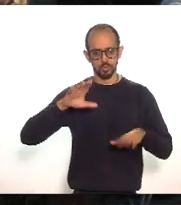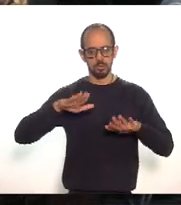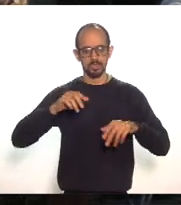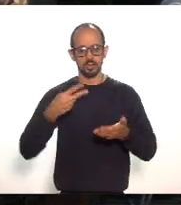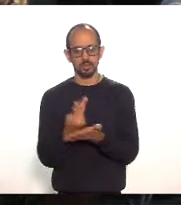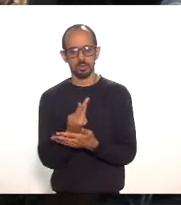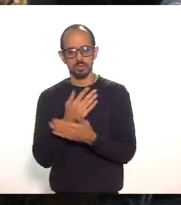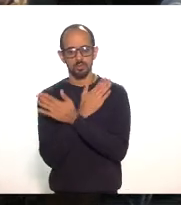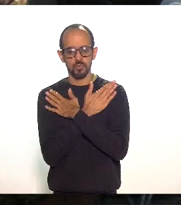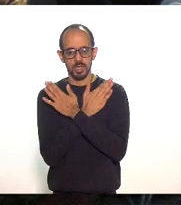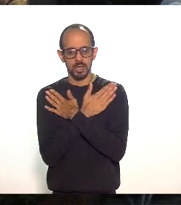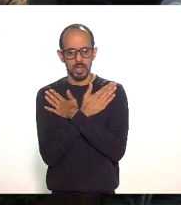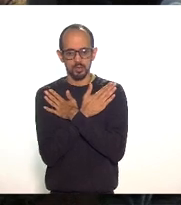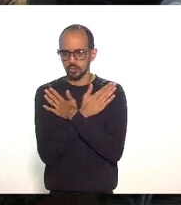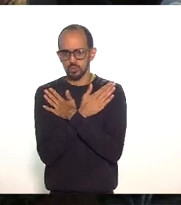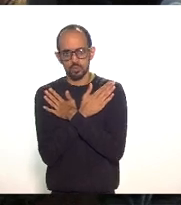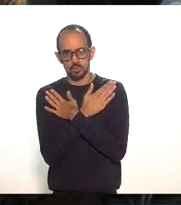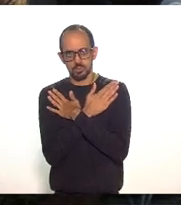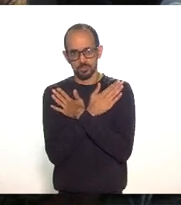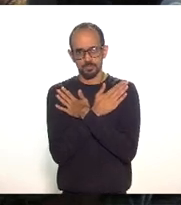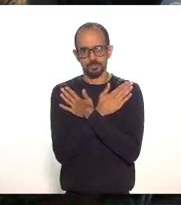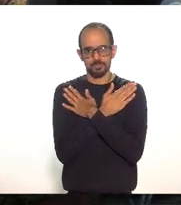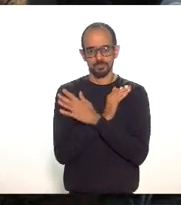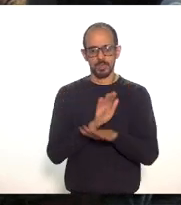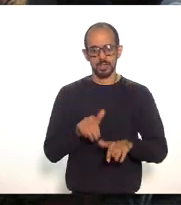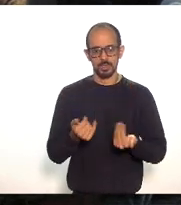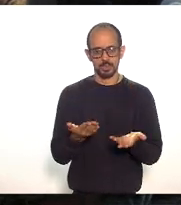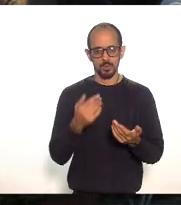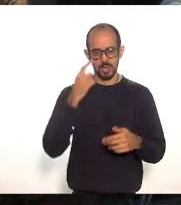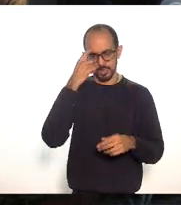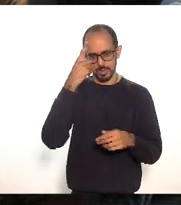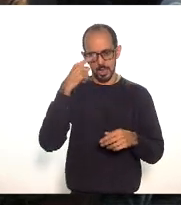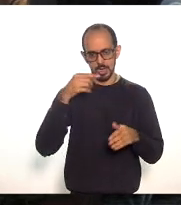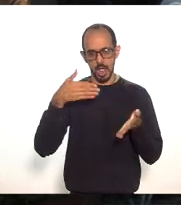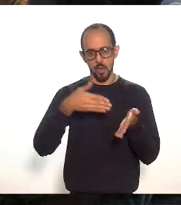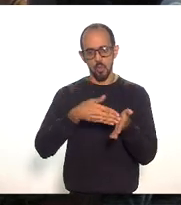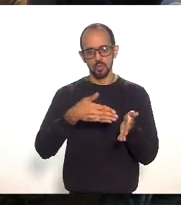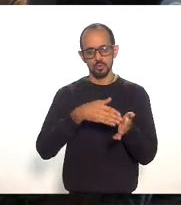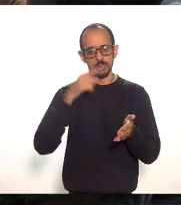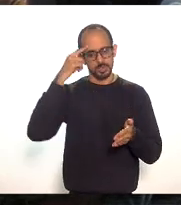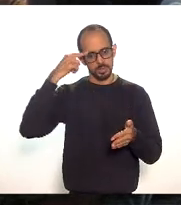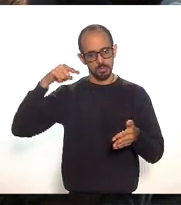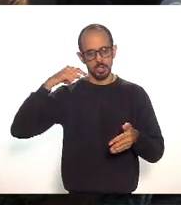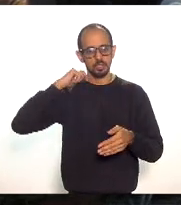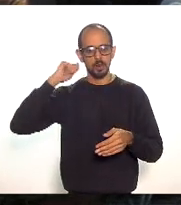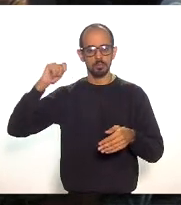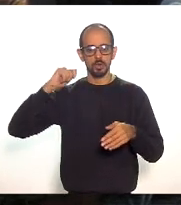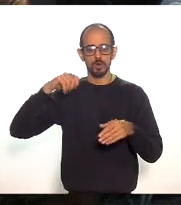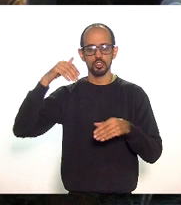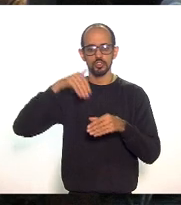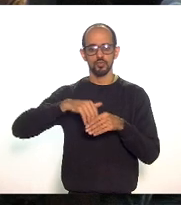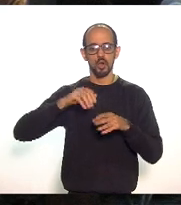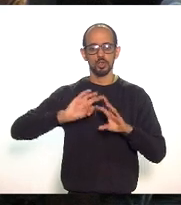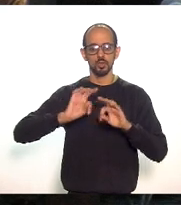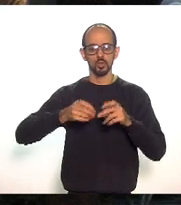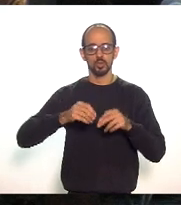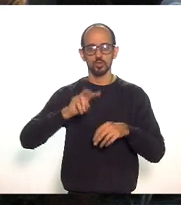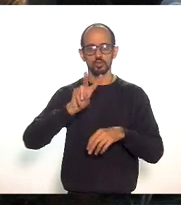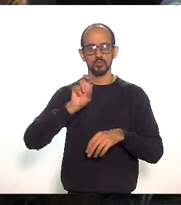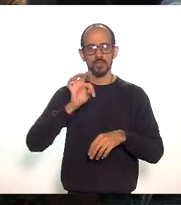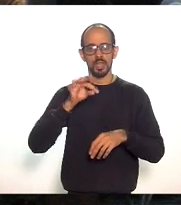feriados, então a ideia é que na última semana de abril a gente possa estar votando todos os vetos pendentes, tá